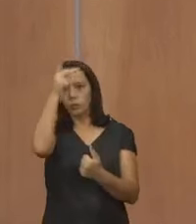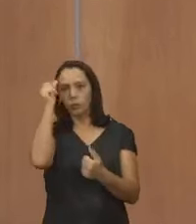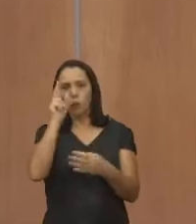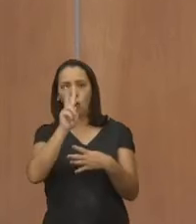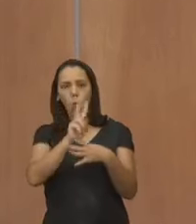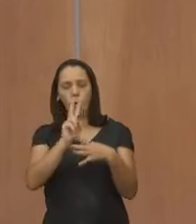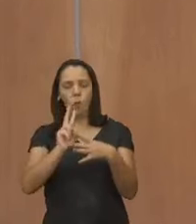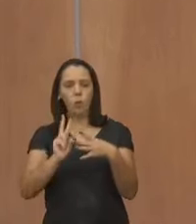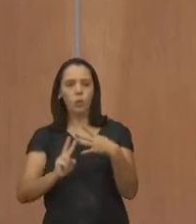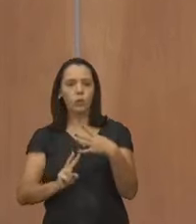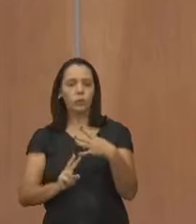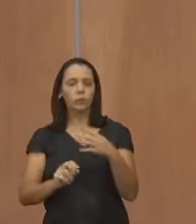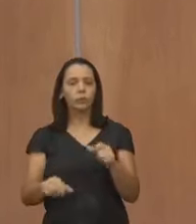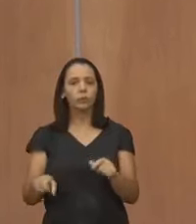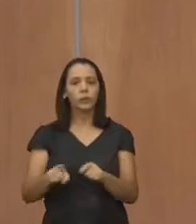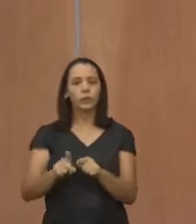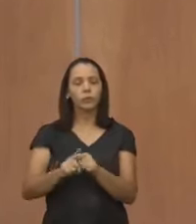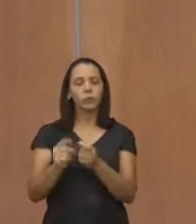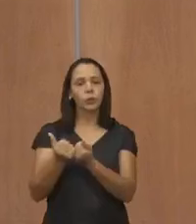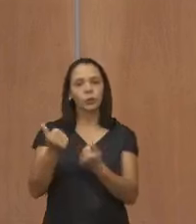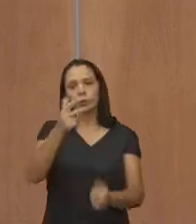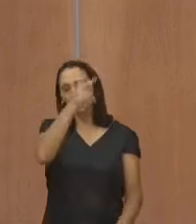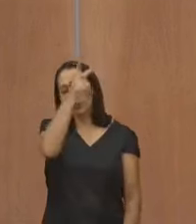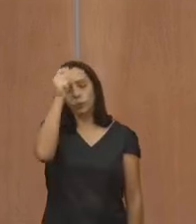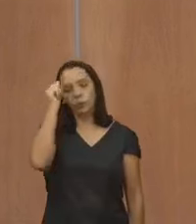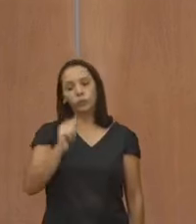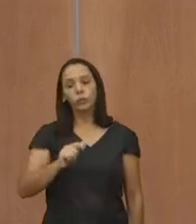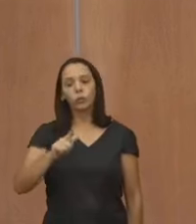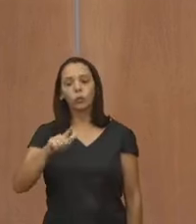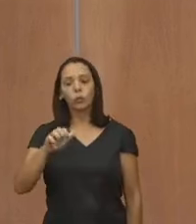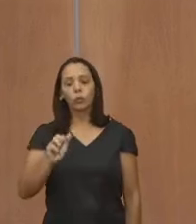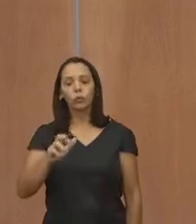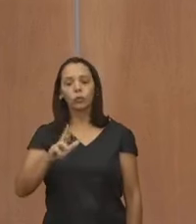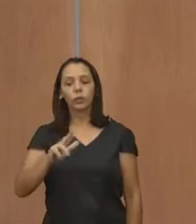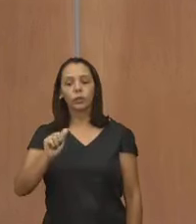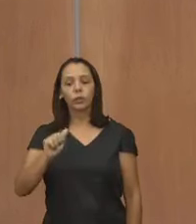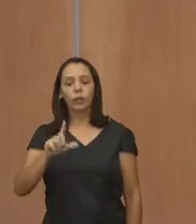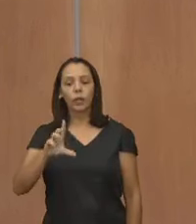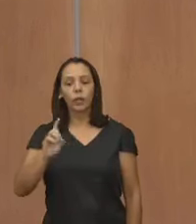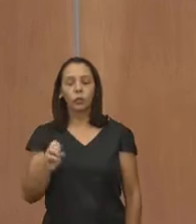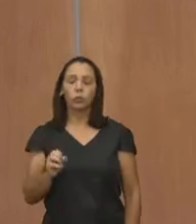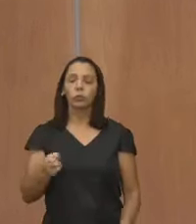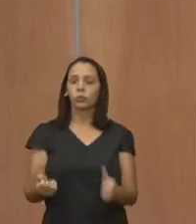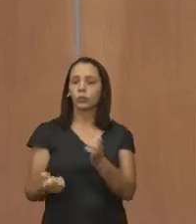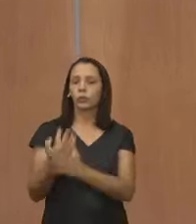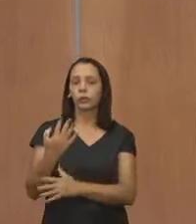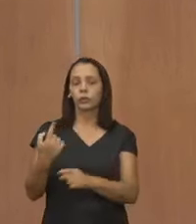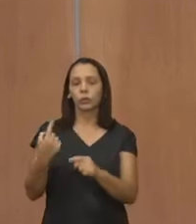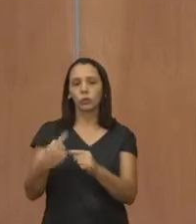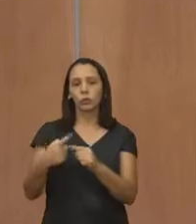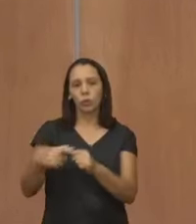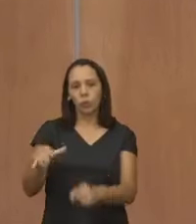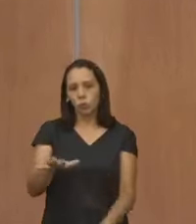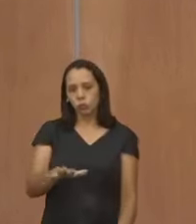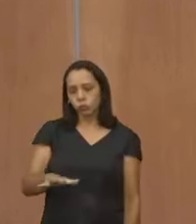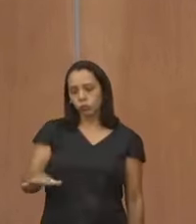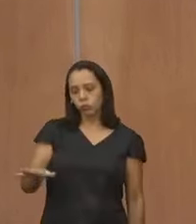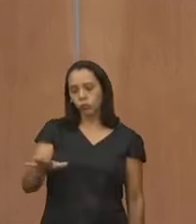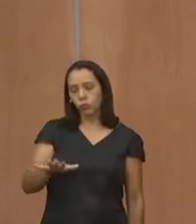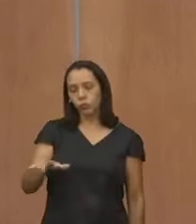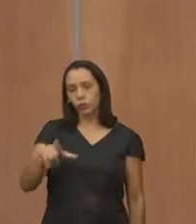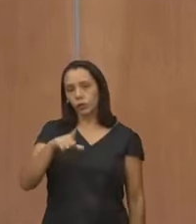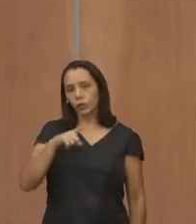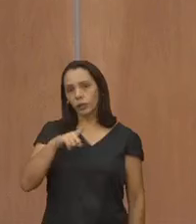Também a subprefeitura Geraldo Scavone será criada devido sua região concentrar a maior